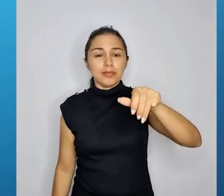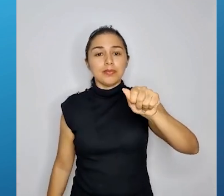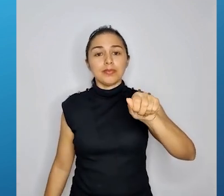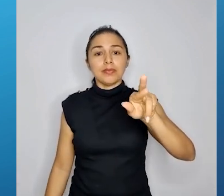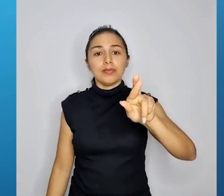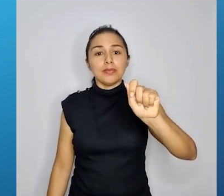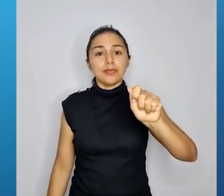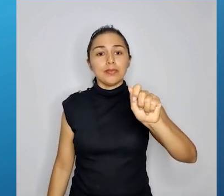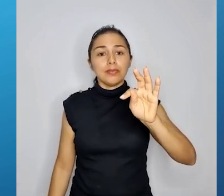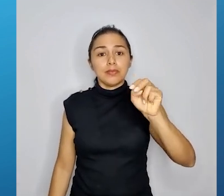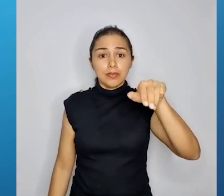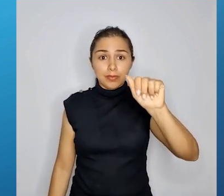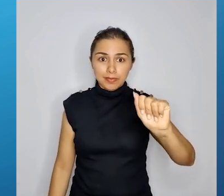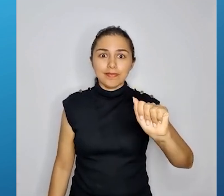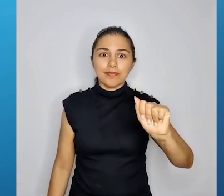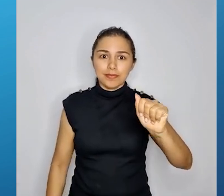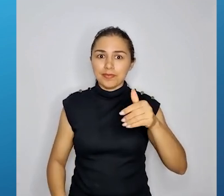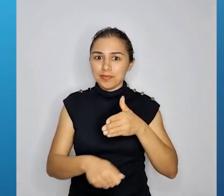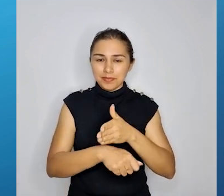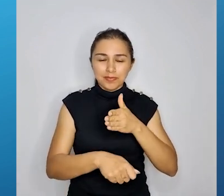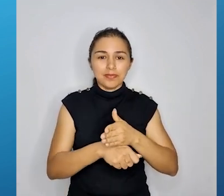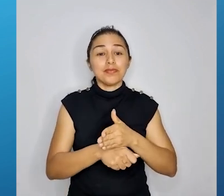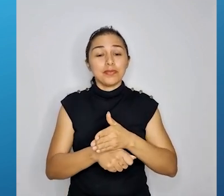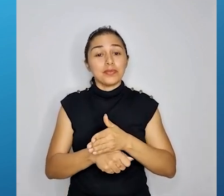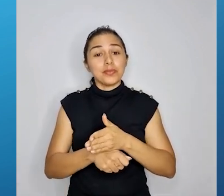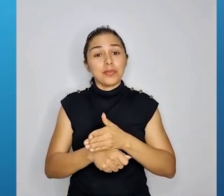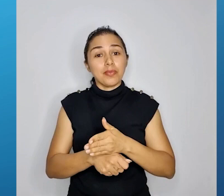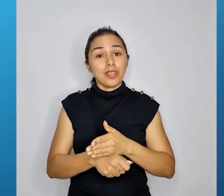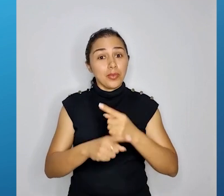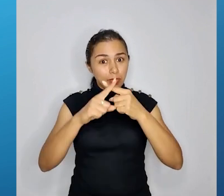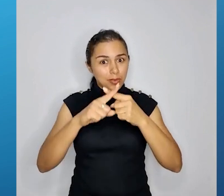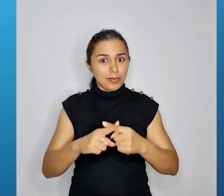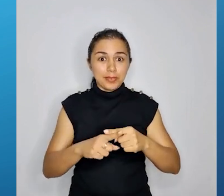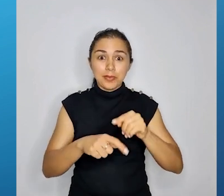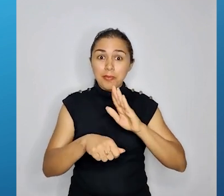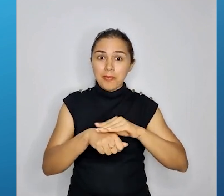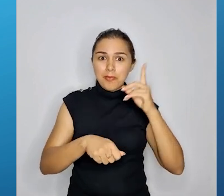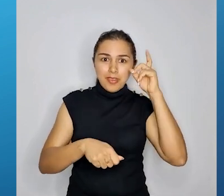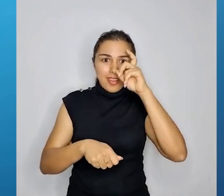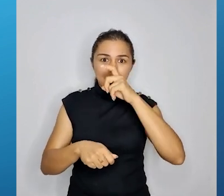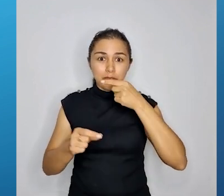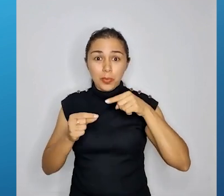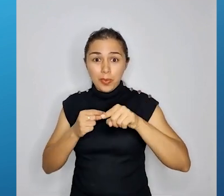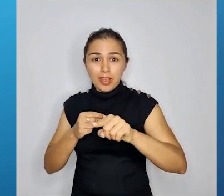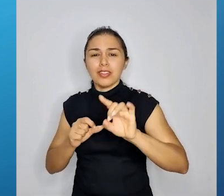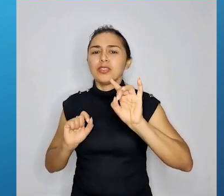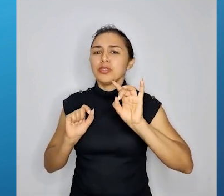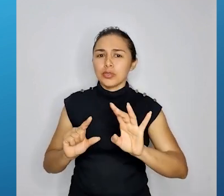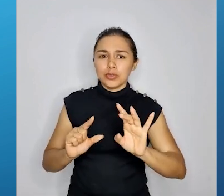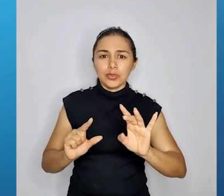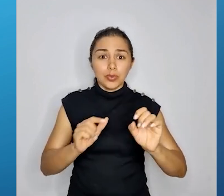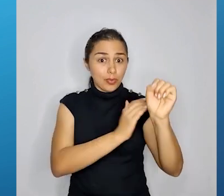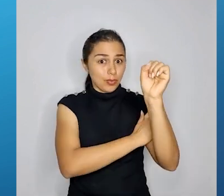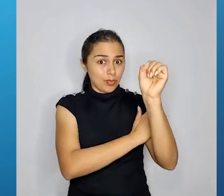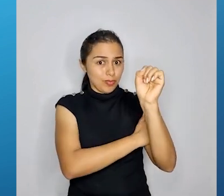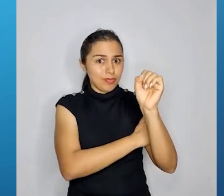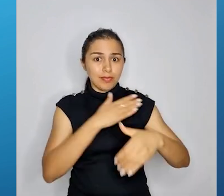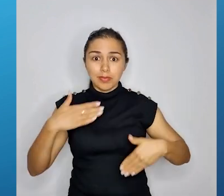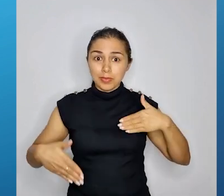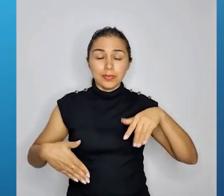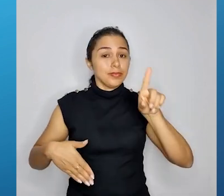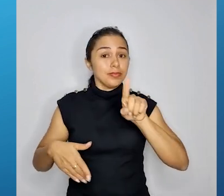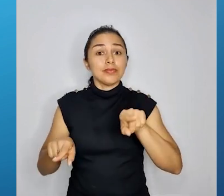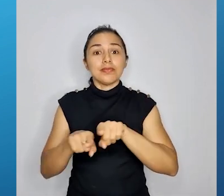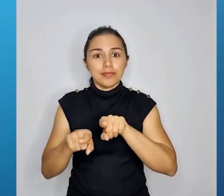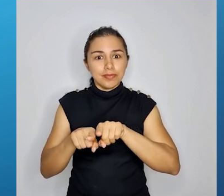busca, aquela que te desafia a participar de uma prova cada vez mais difícil, não só pelo seu aspecto físico, mas também